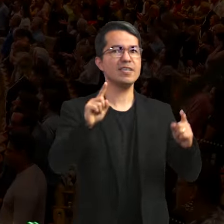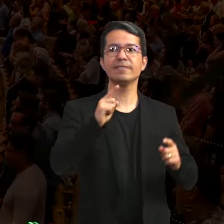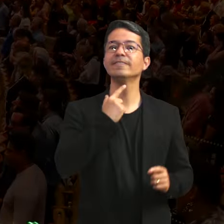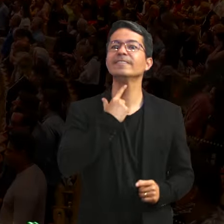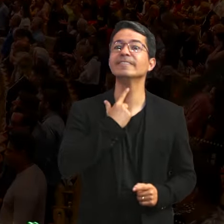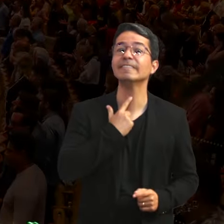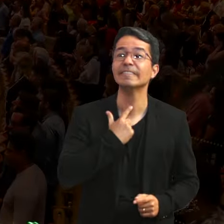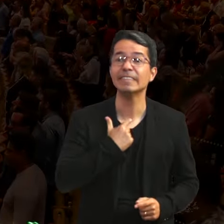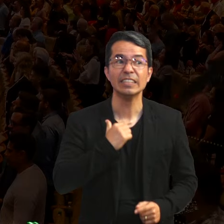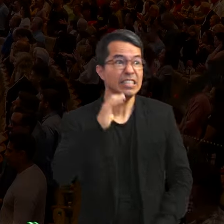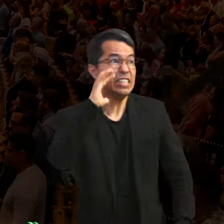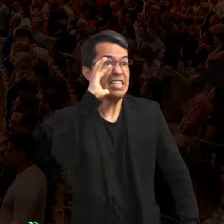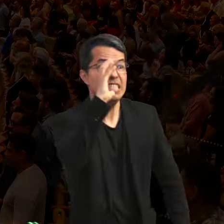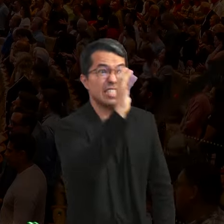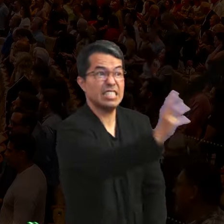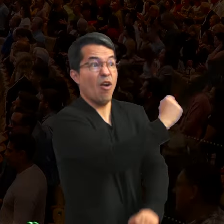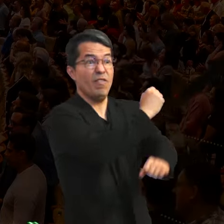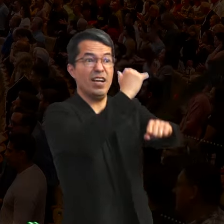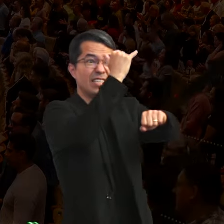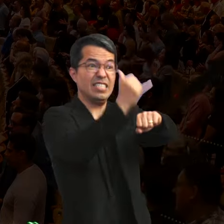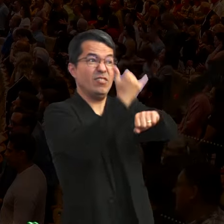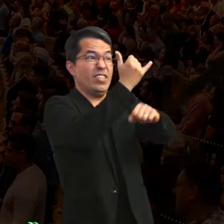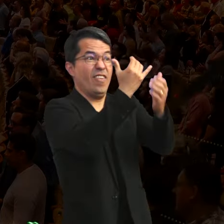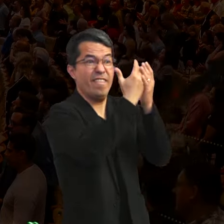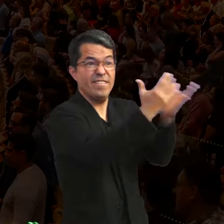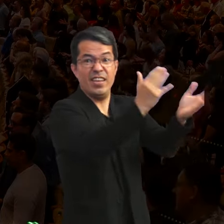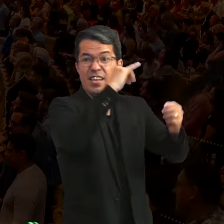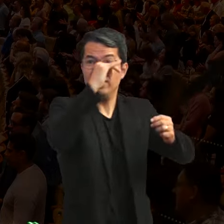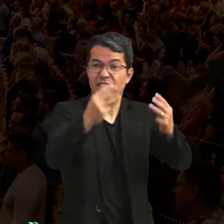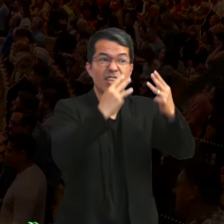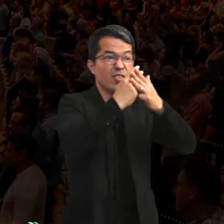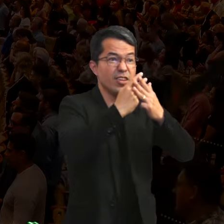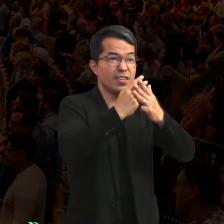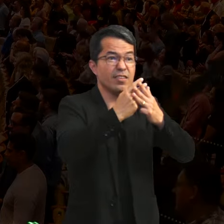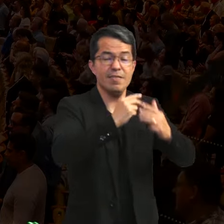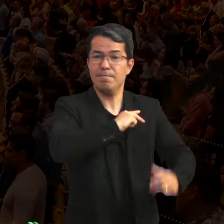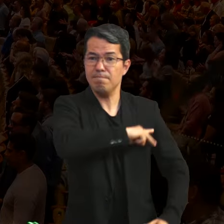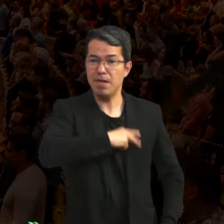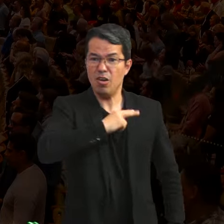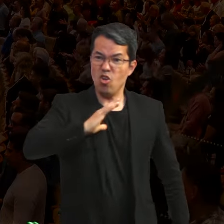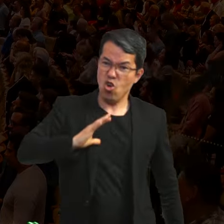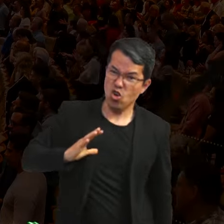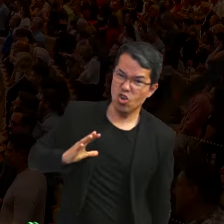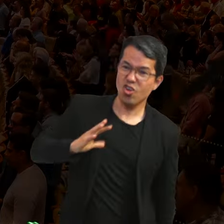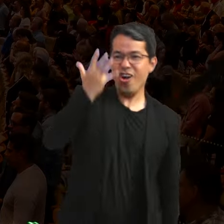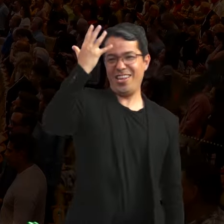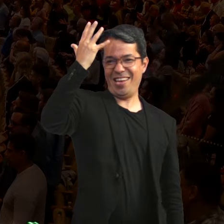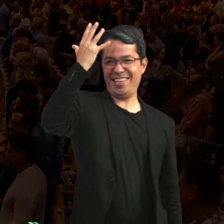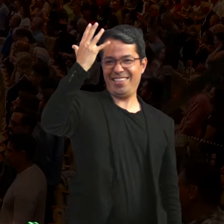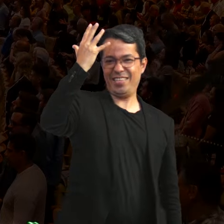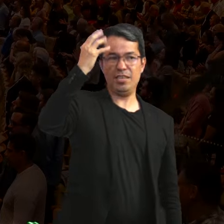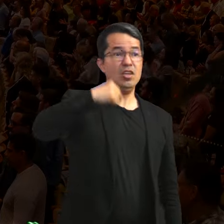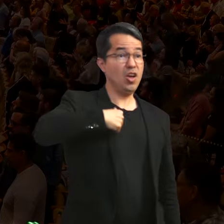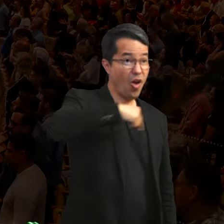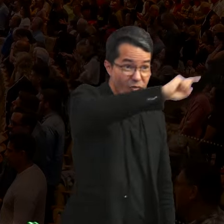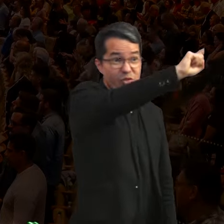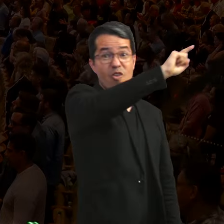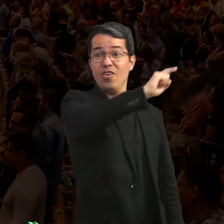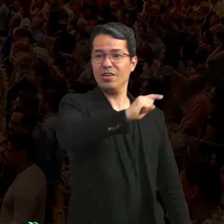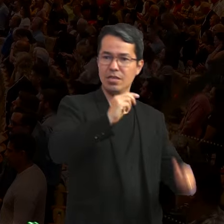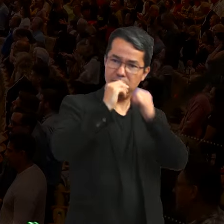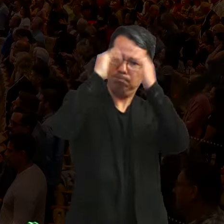perdas de alar os perdidos a o leva a continuar